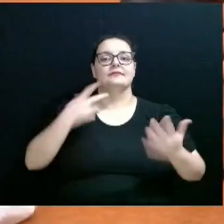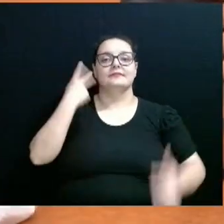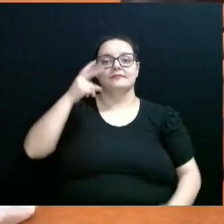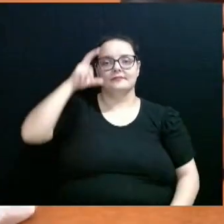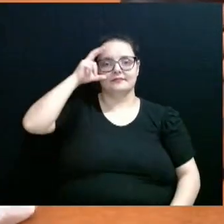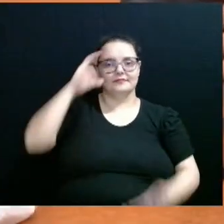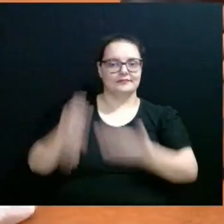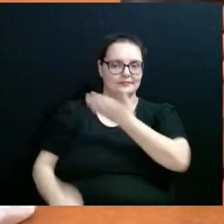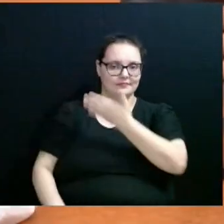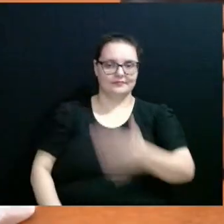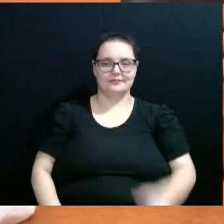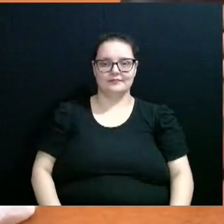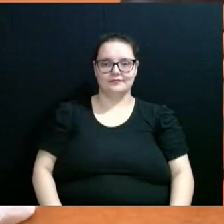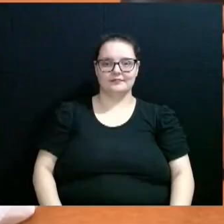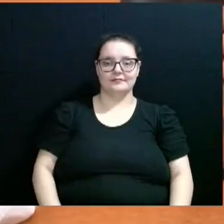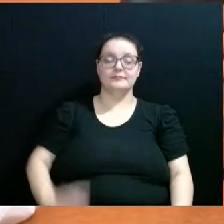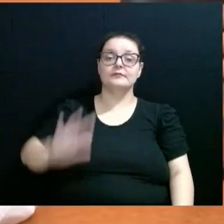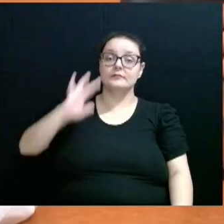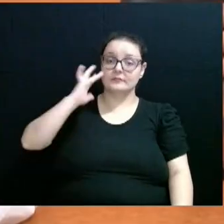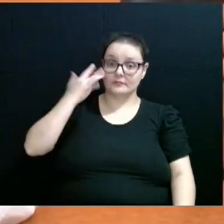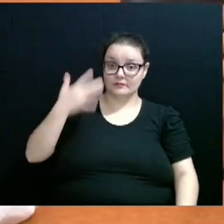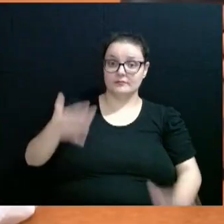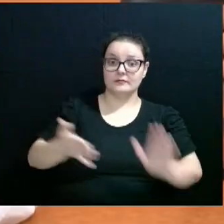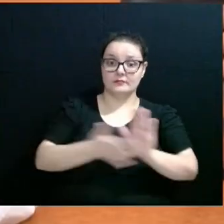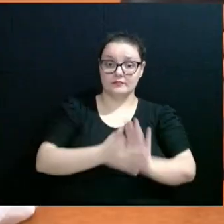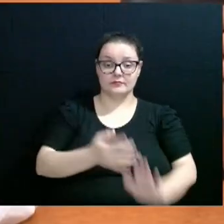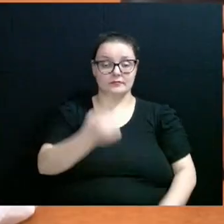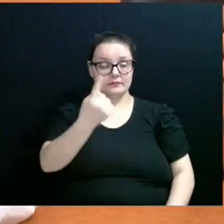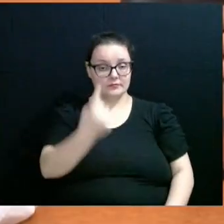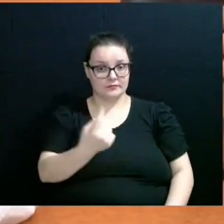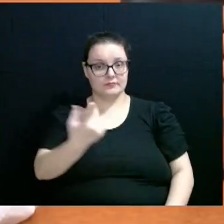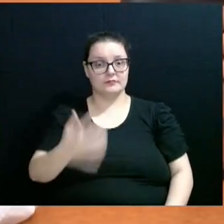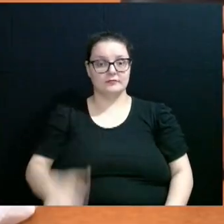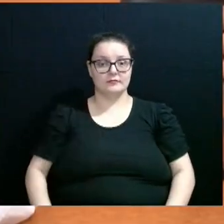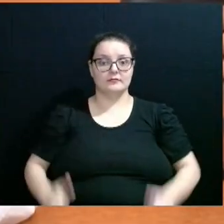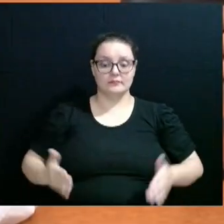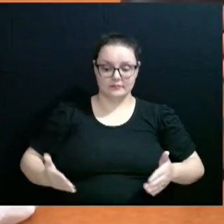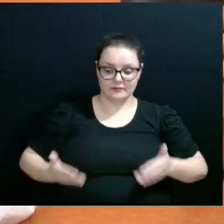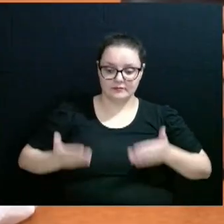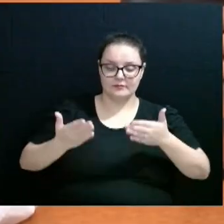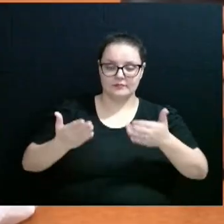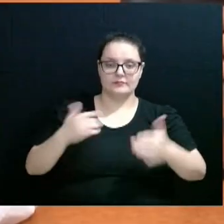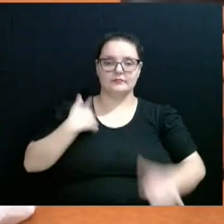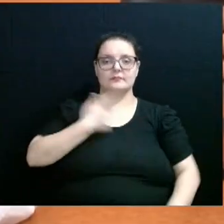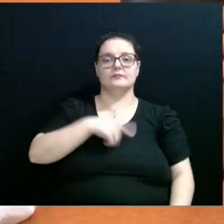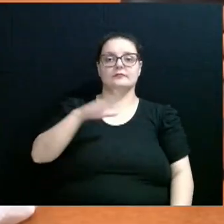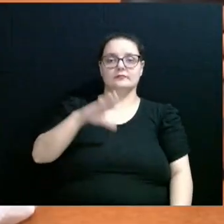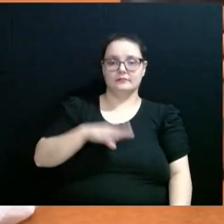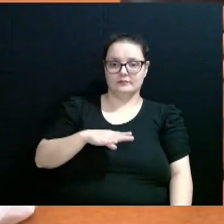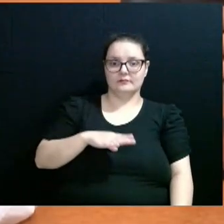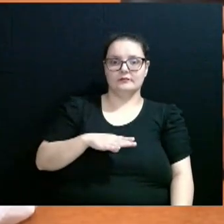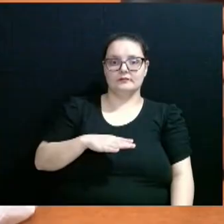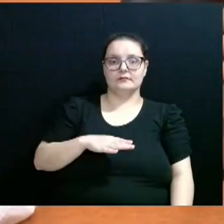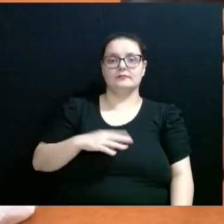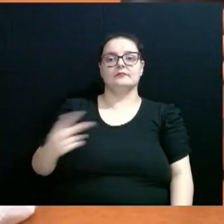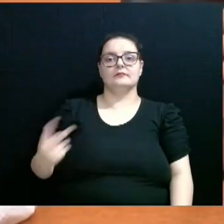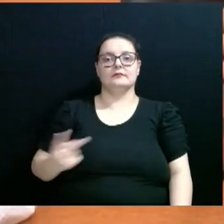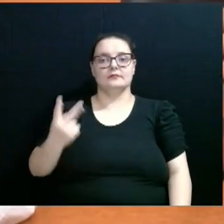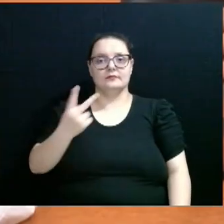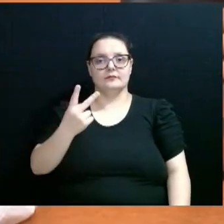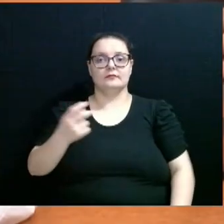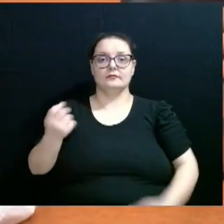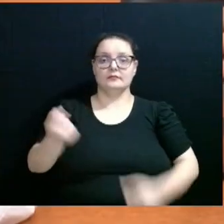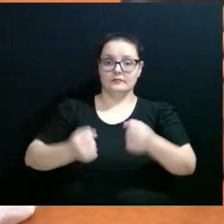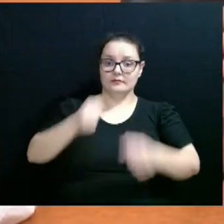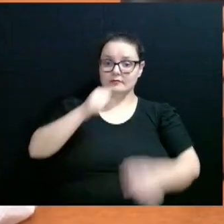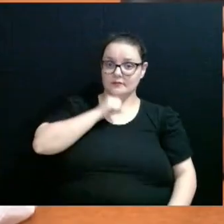Camelô. Eu acho que o propósito é um só, é trazer aí para a nossa cidade a valorização dos carros antigos,